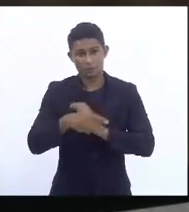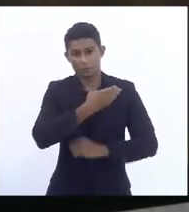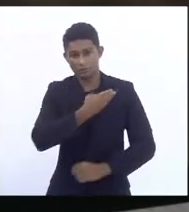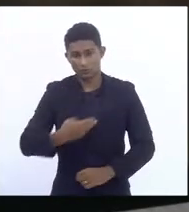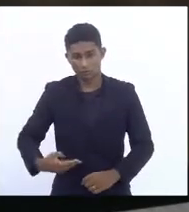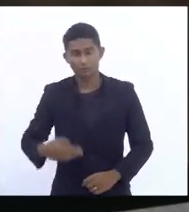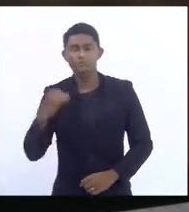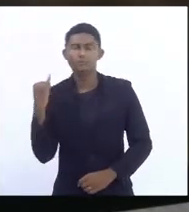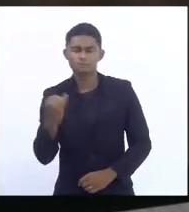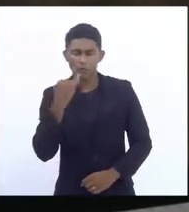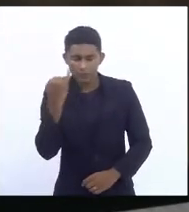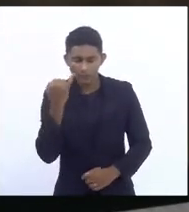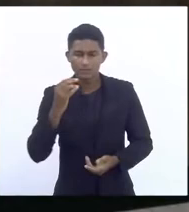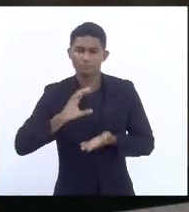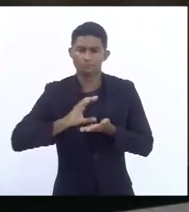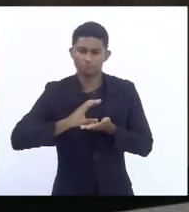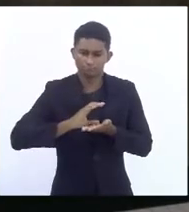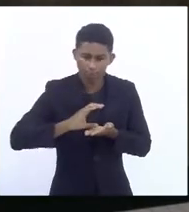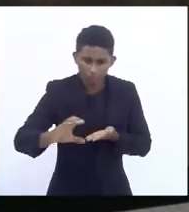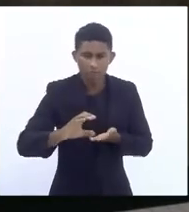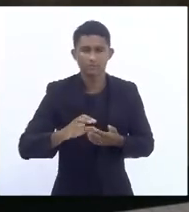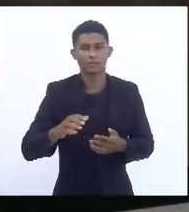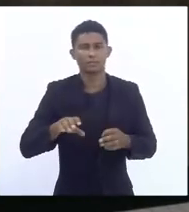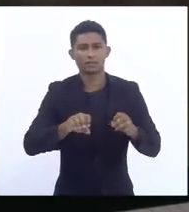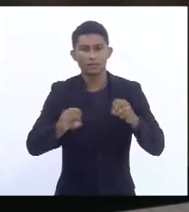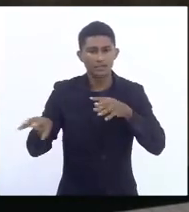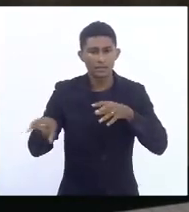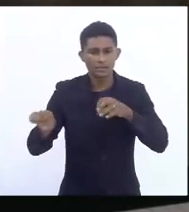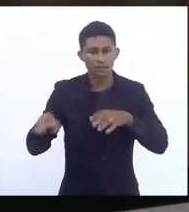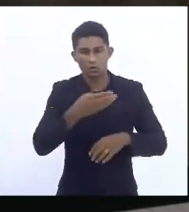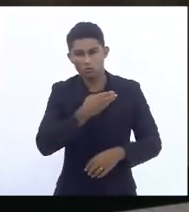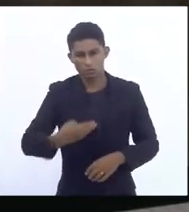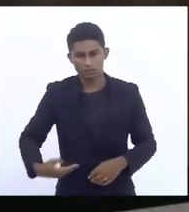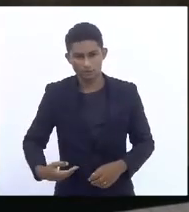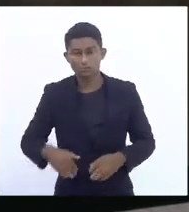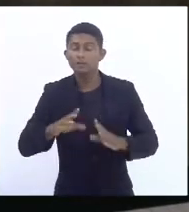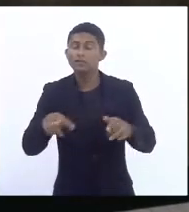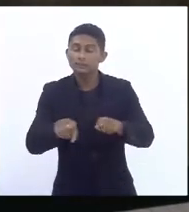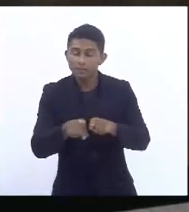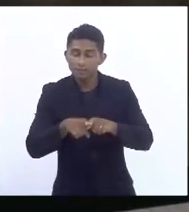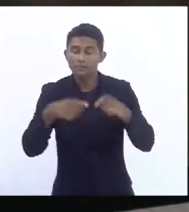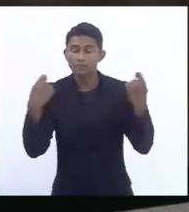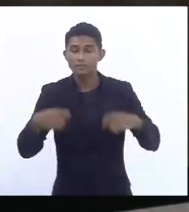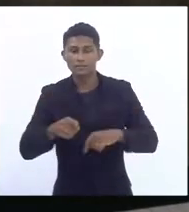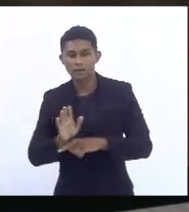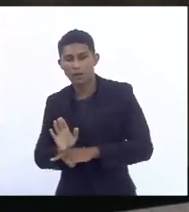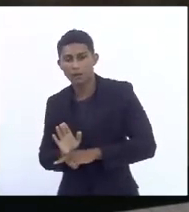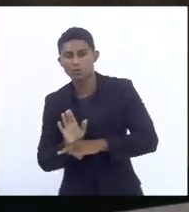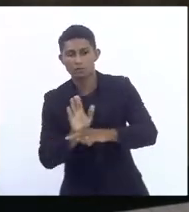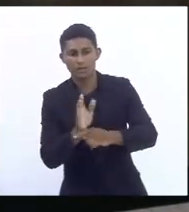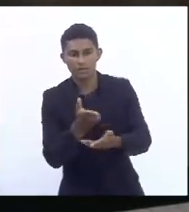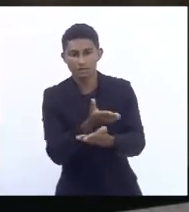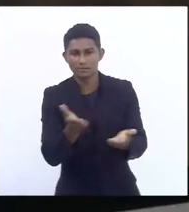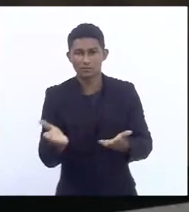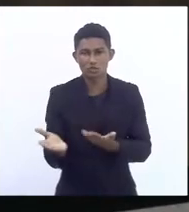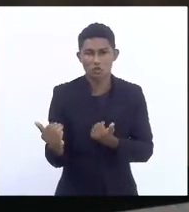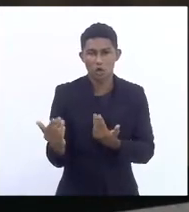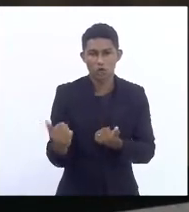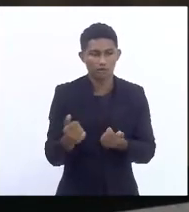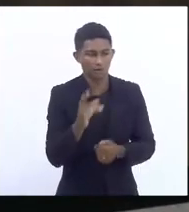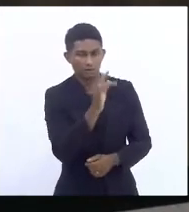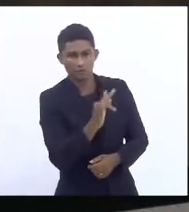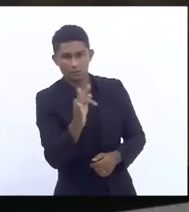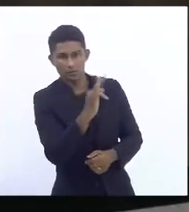pública. Mas entendo que a gente precisa pensar mecanismos de acesso e permanência. É nesse sentido que a gente,